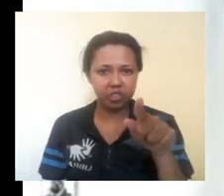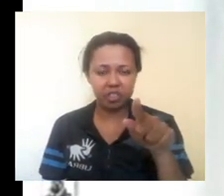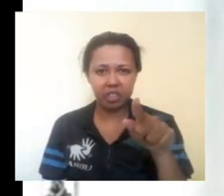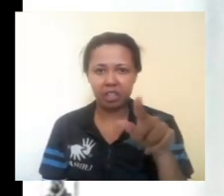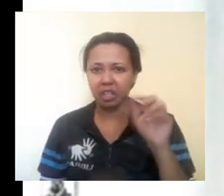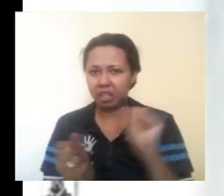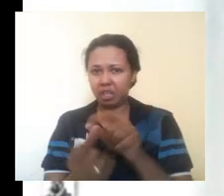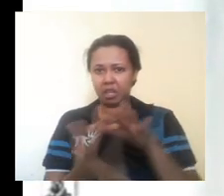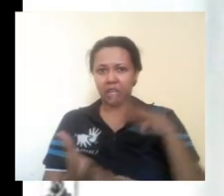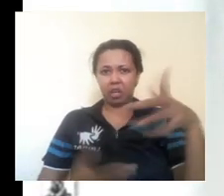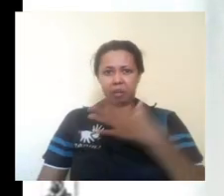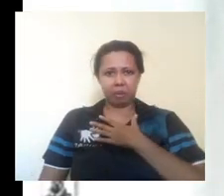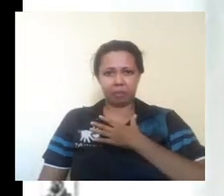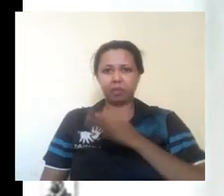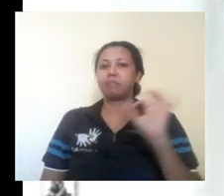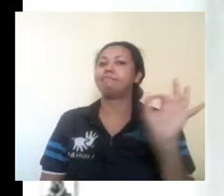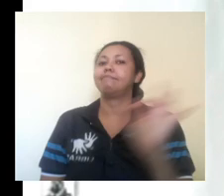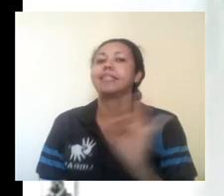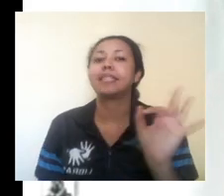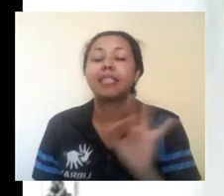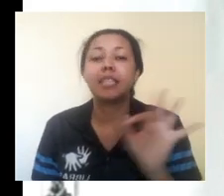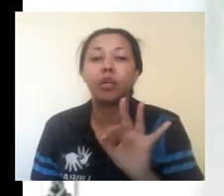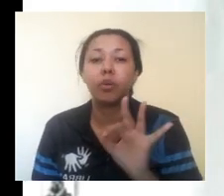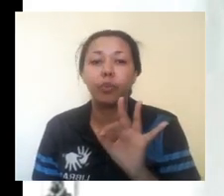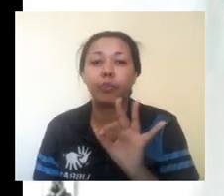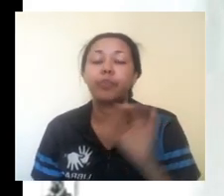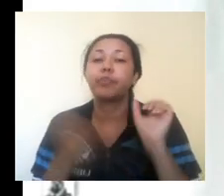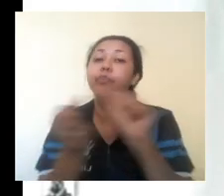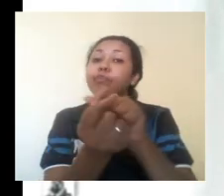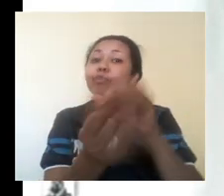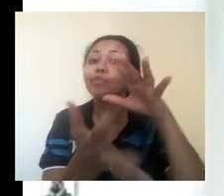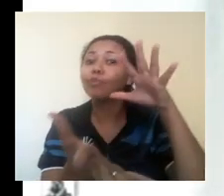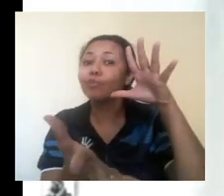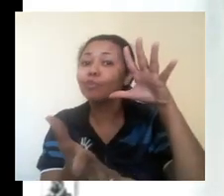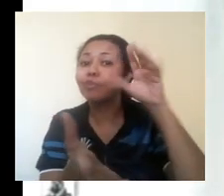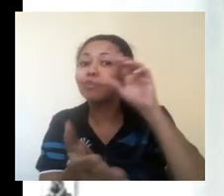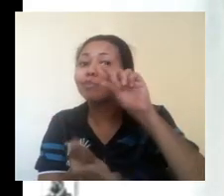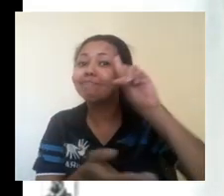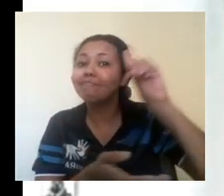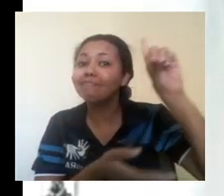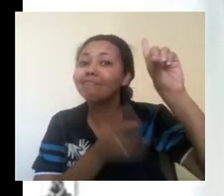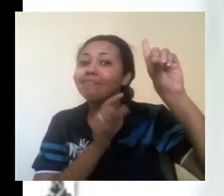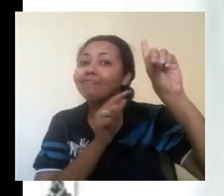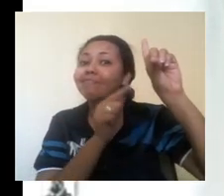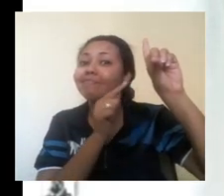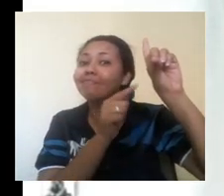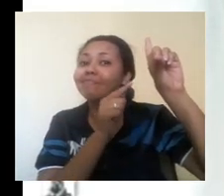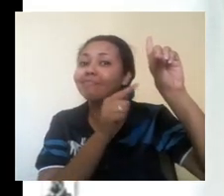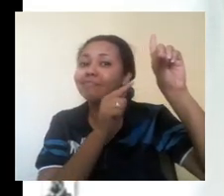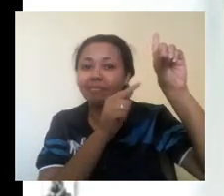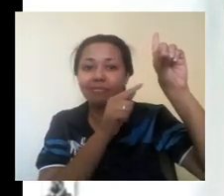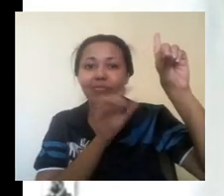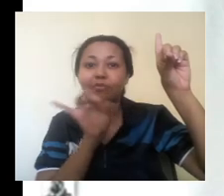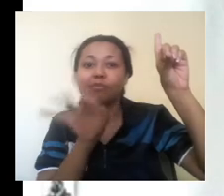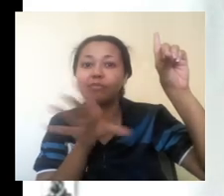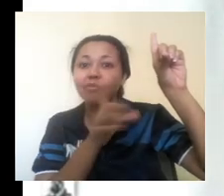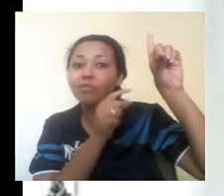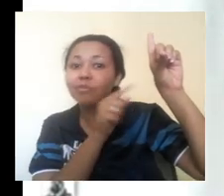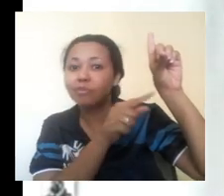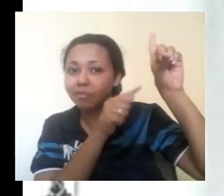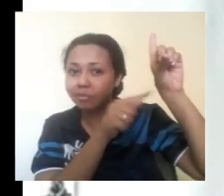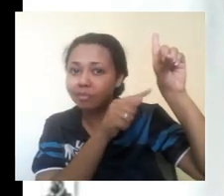isso só pertence a ele. Isso faz com que você seja um privilegiado por estar tendo a oportunidade de servir a ele com a sua